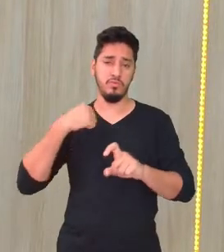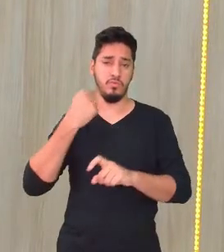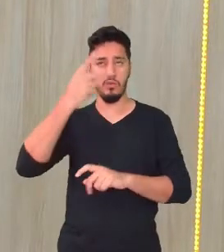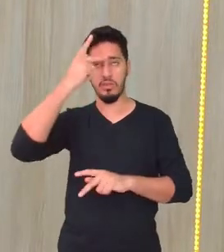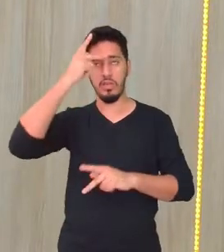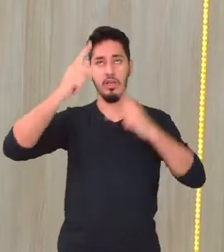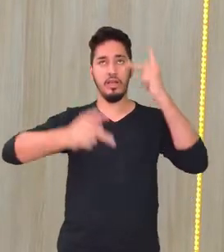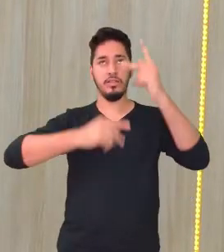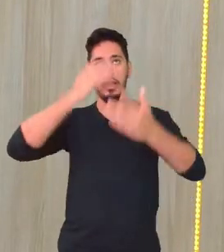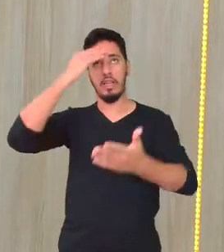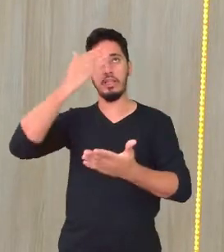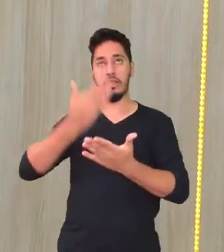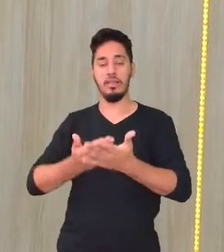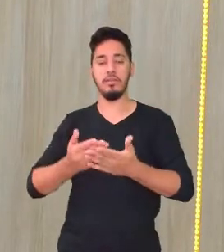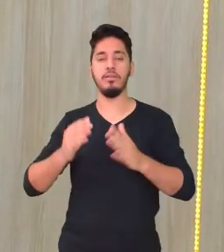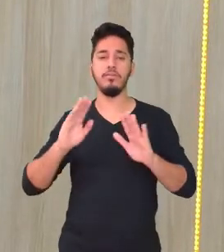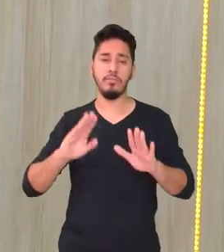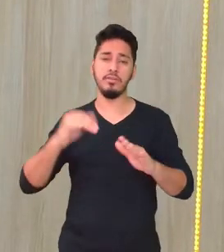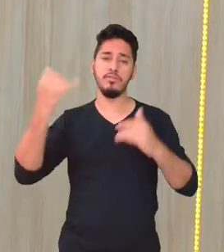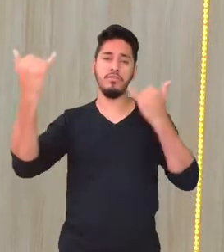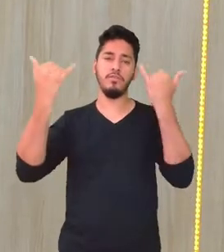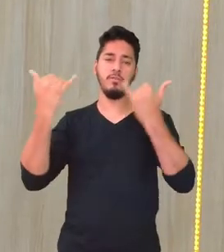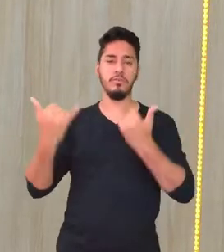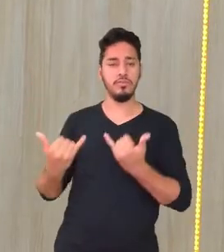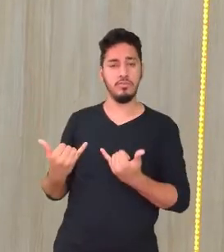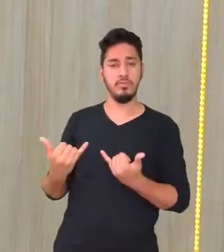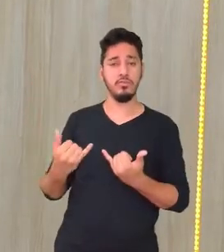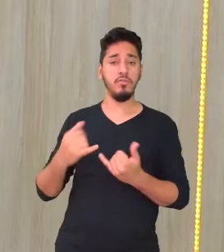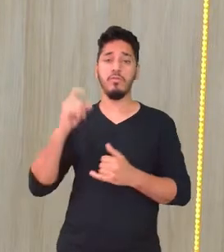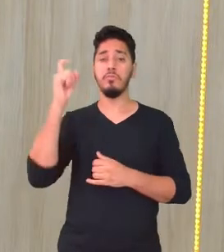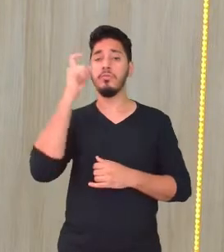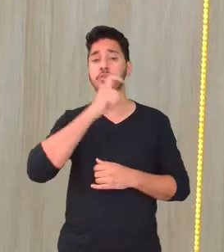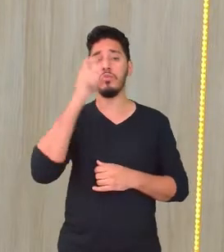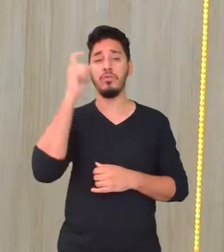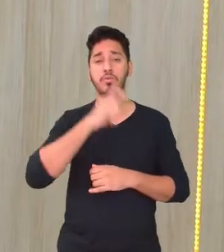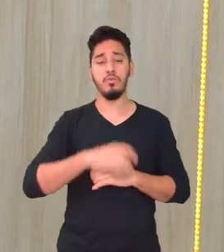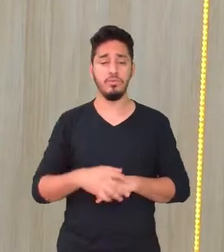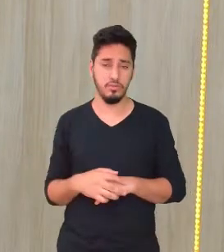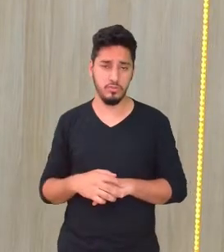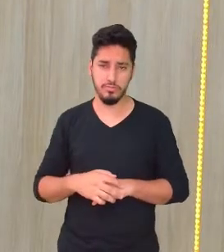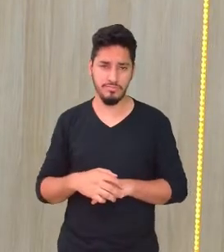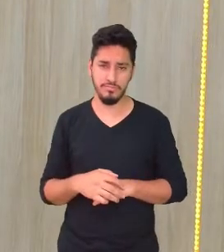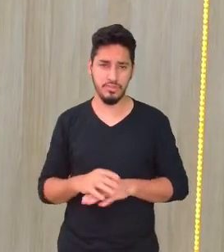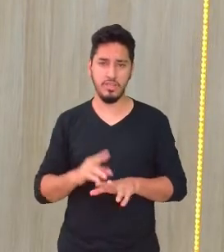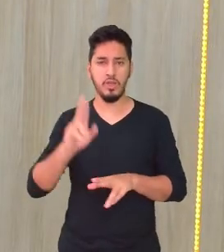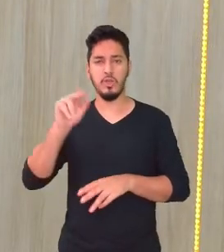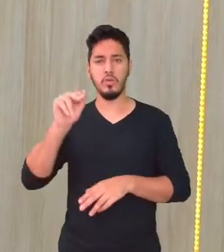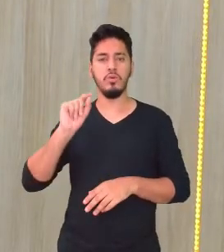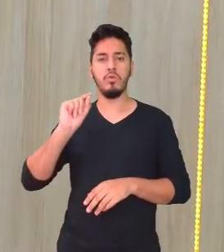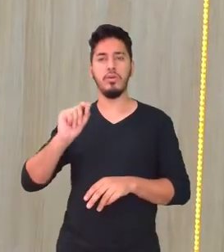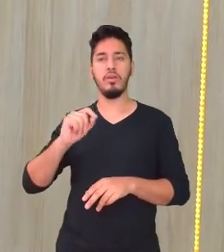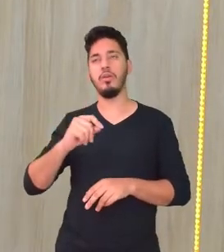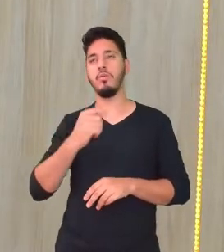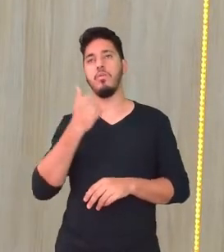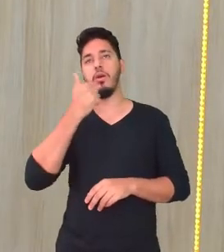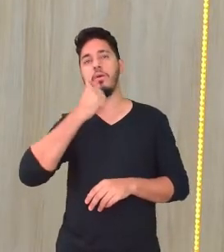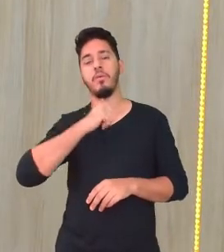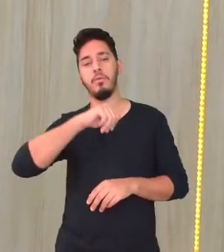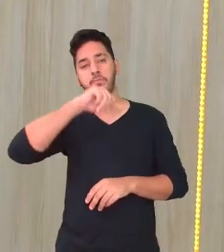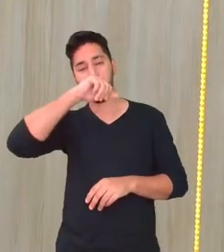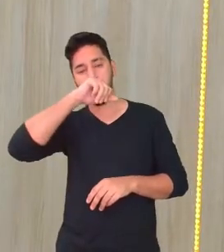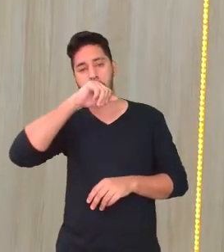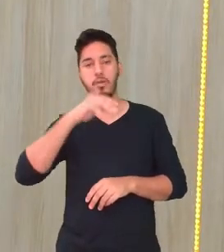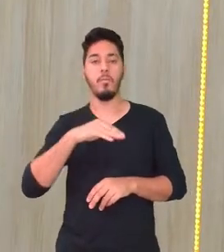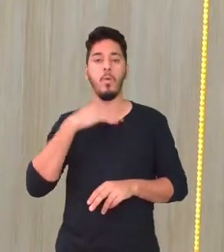popular, mas que traz uma informação que é uma informação falsa, né? Ninguém nunca viu o caso, né, de uma mãe de